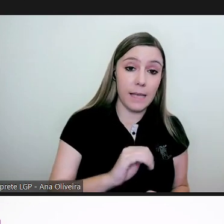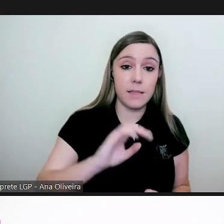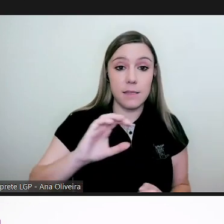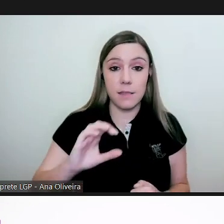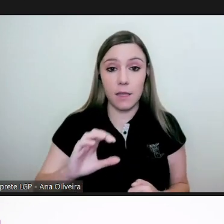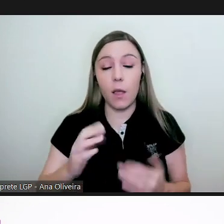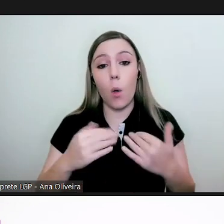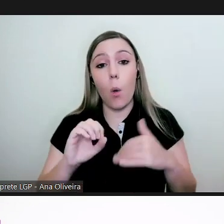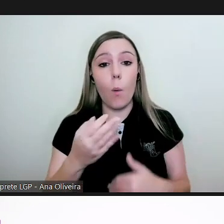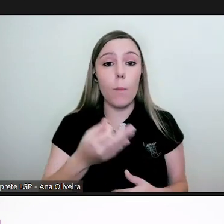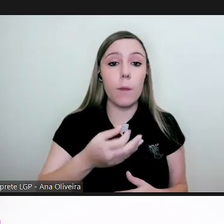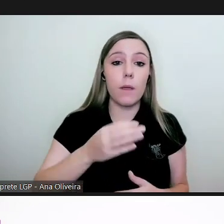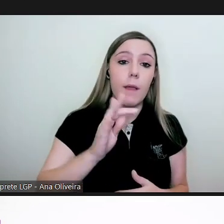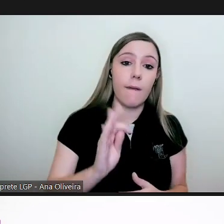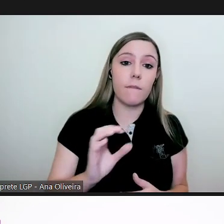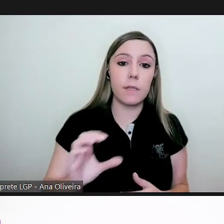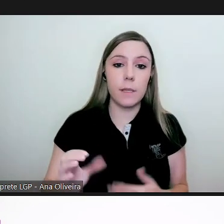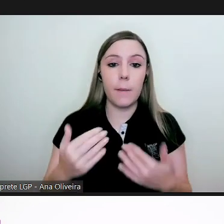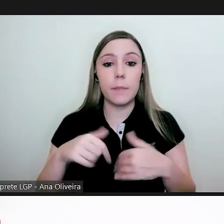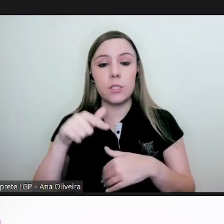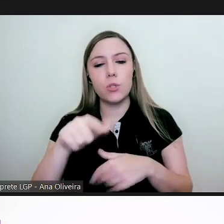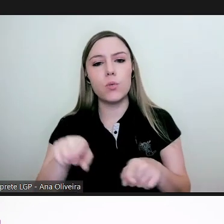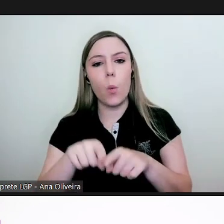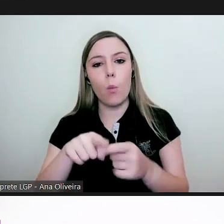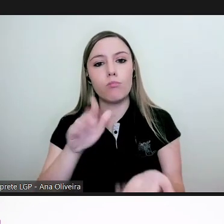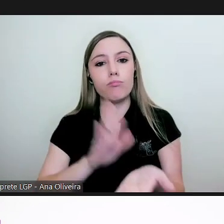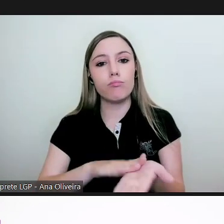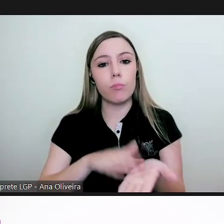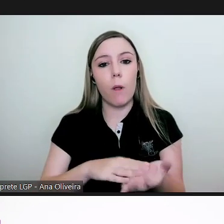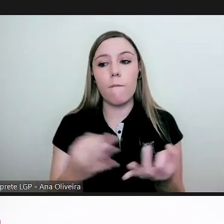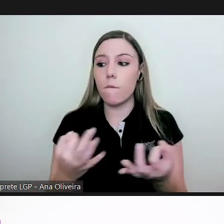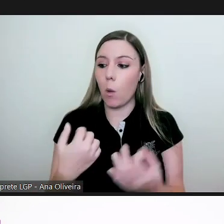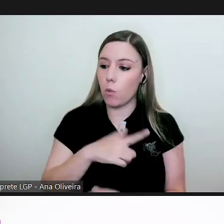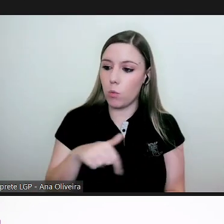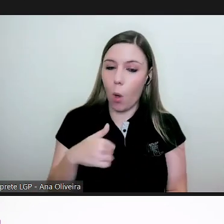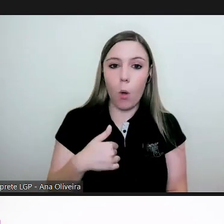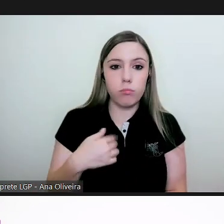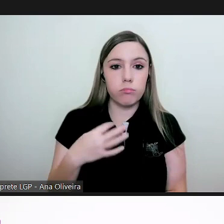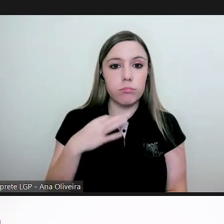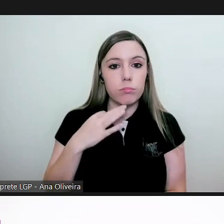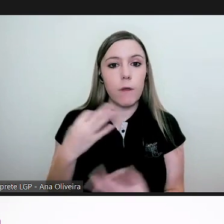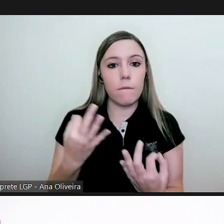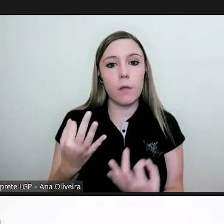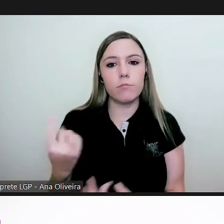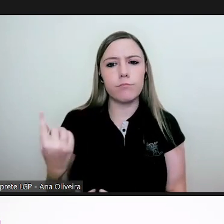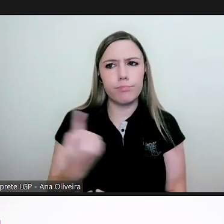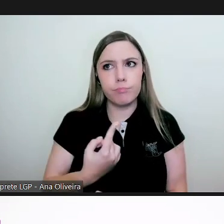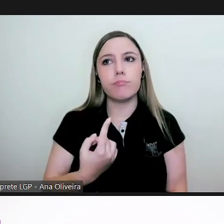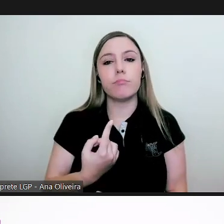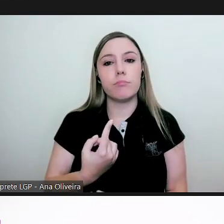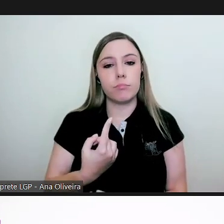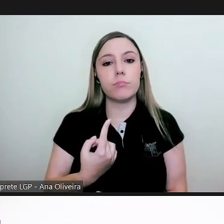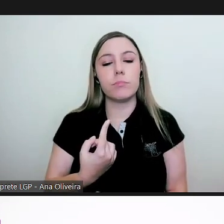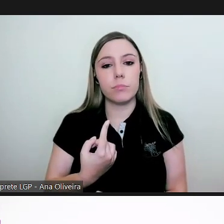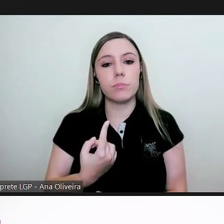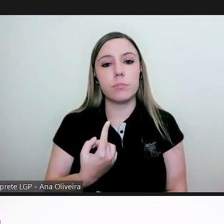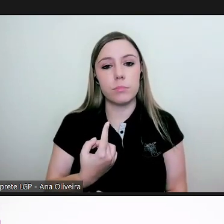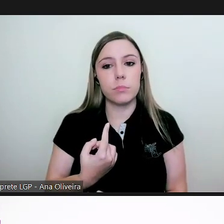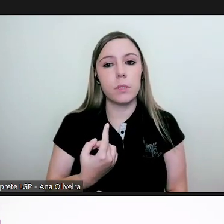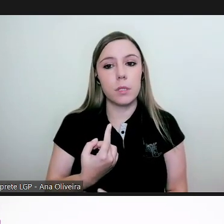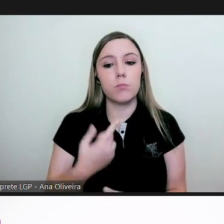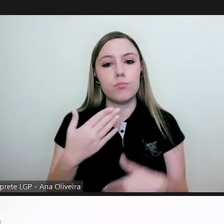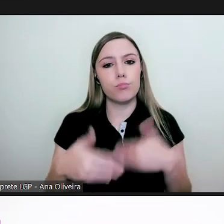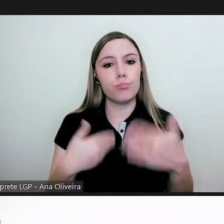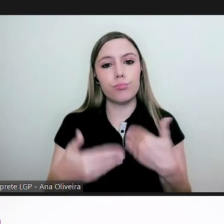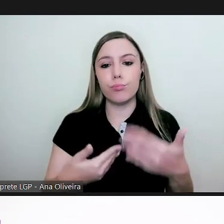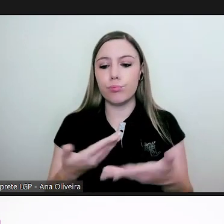é o atestar de que nós estamos voluntariamente a obrigar, entre aspas, no bom sentido, a que o mercado